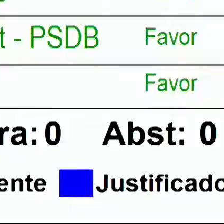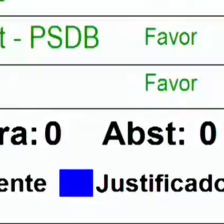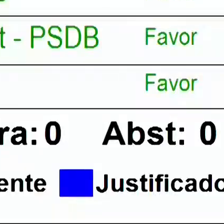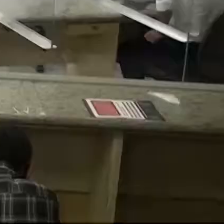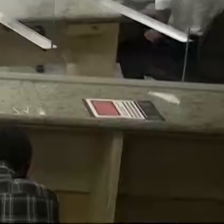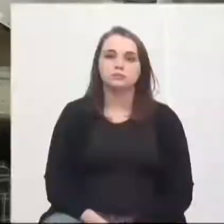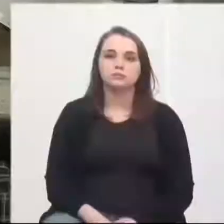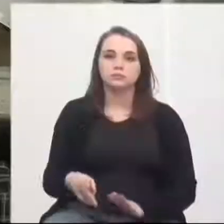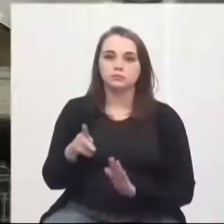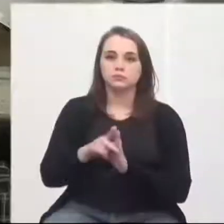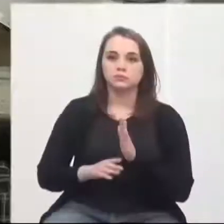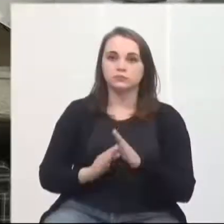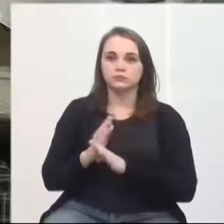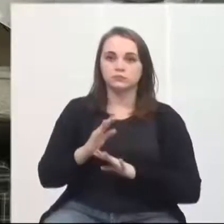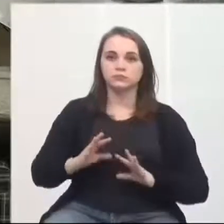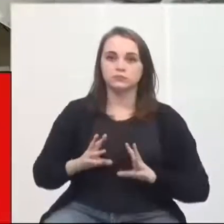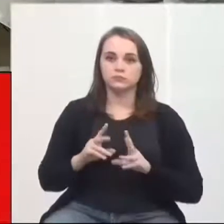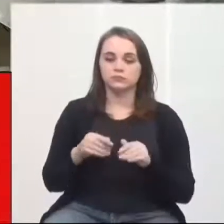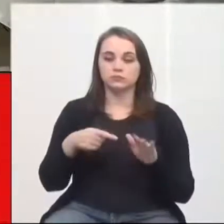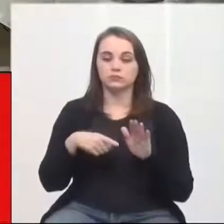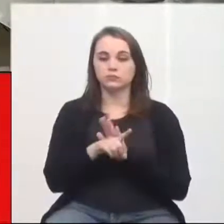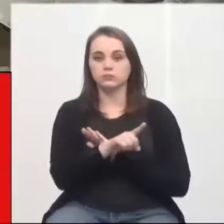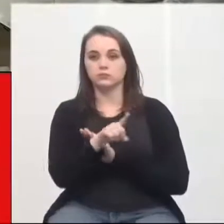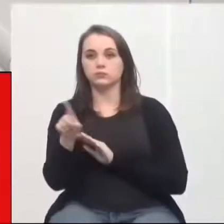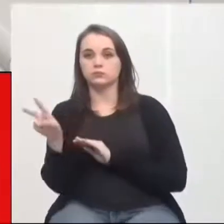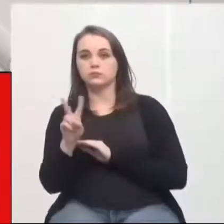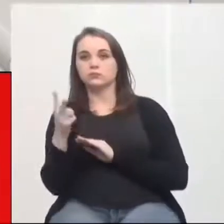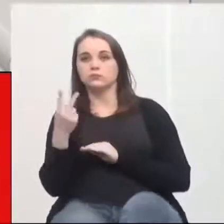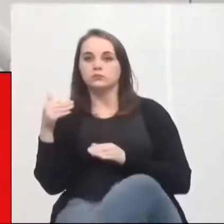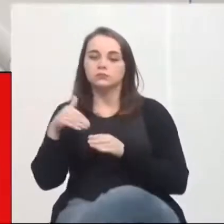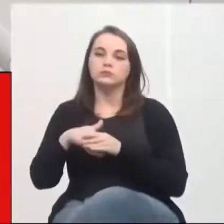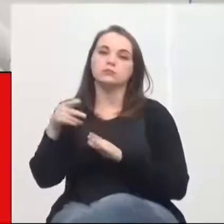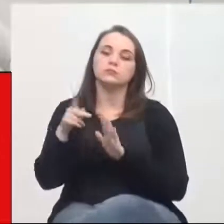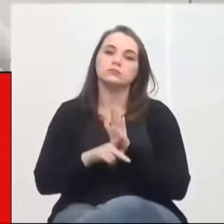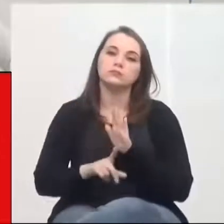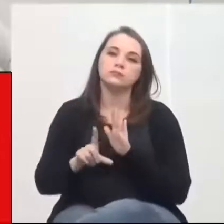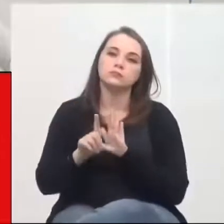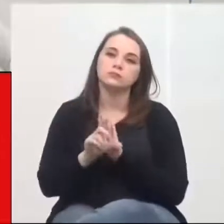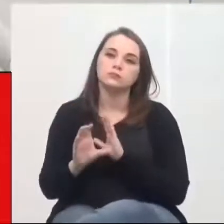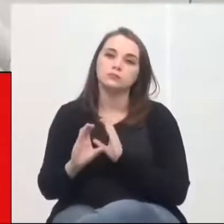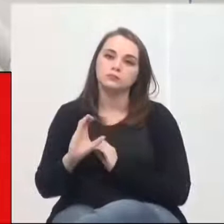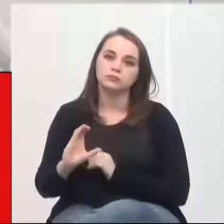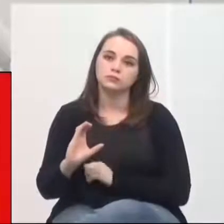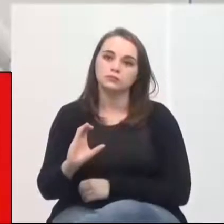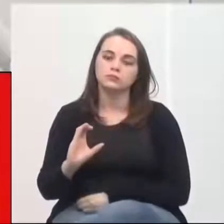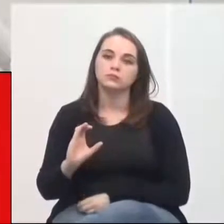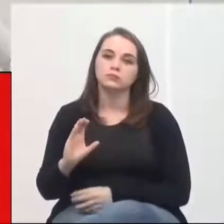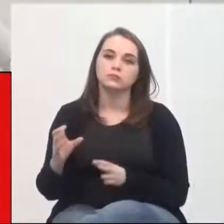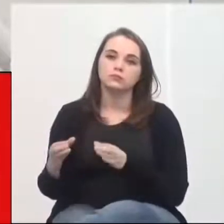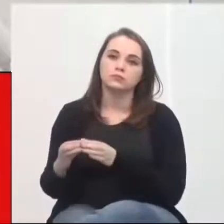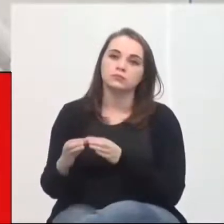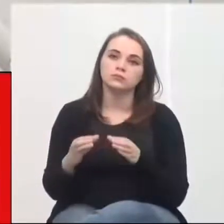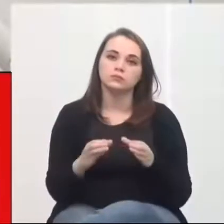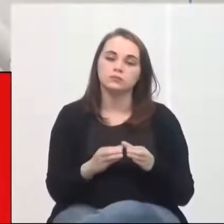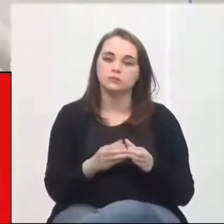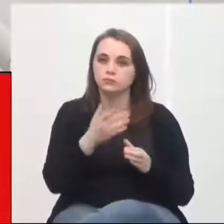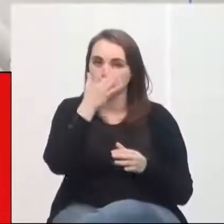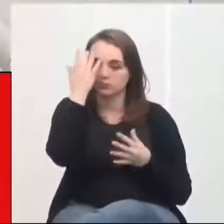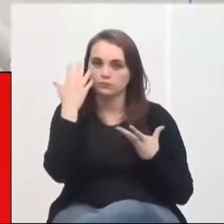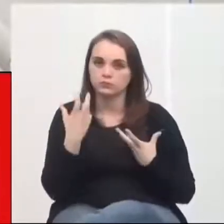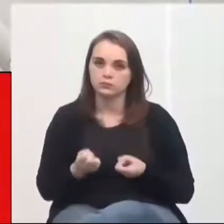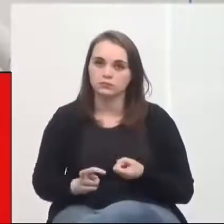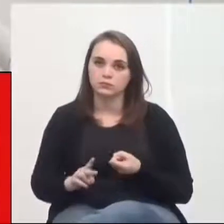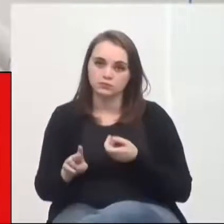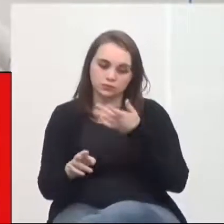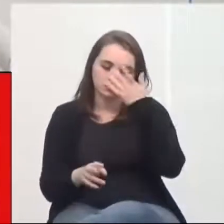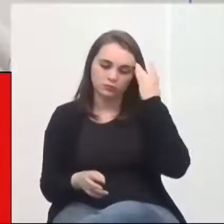Pergunto aos senhores vereadores se podemos fazer a votação, a da segunda votação dos PLCs em bloco. Os favoráveis permaneçam